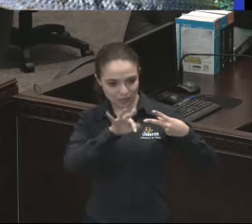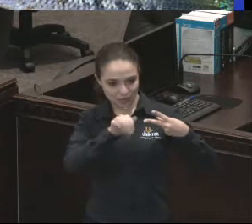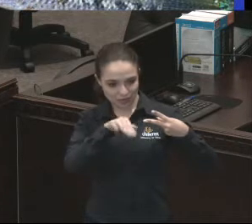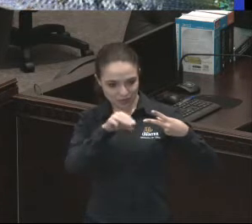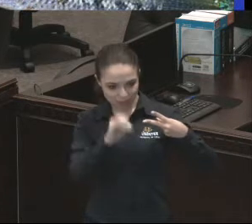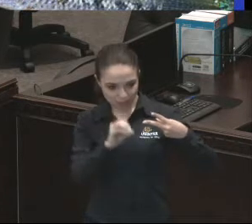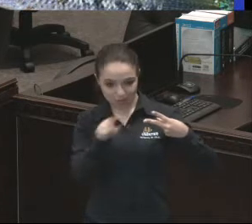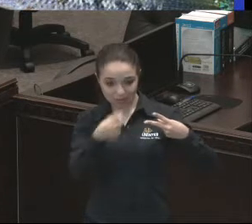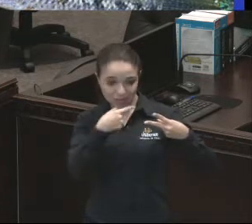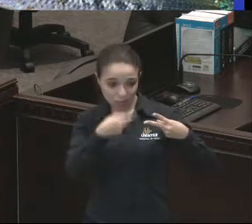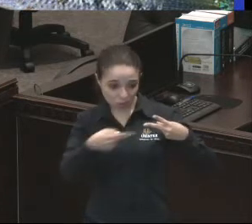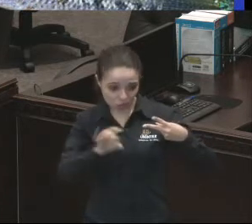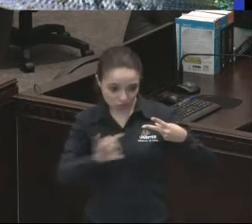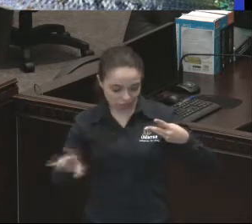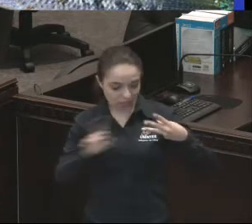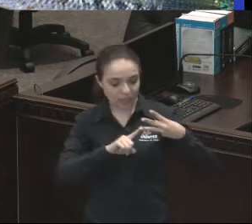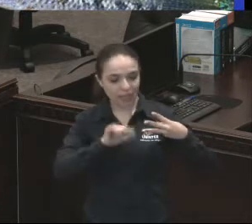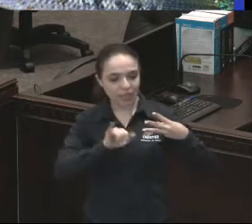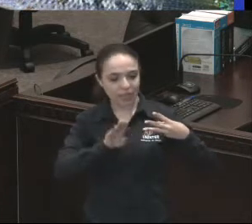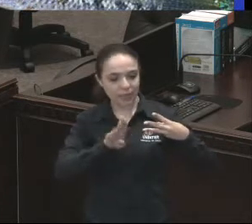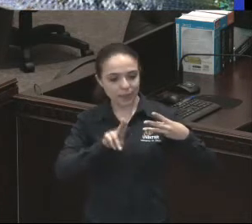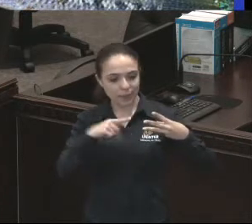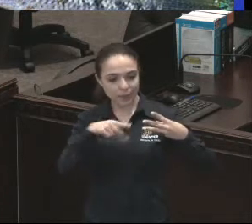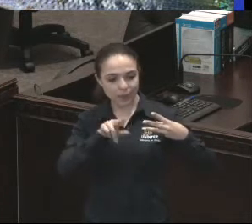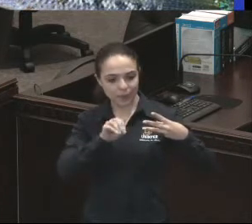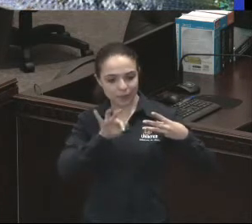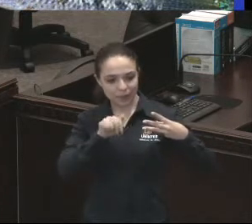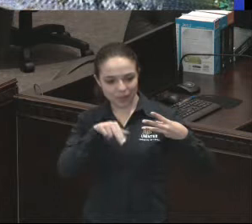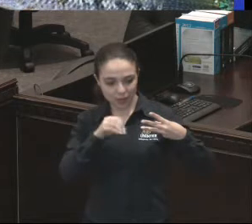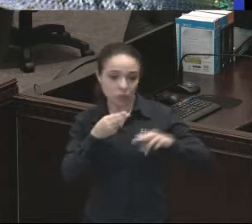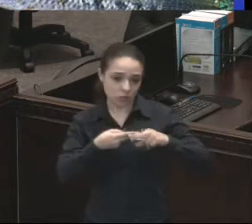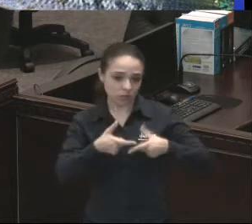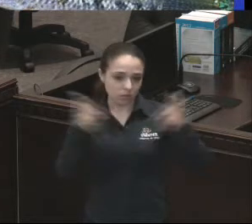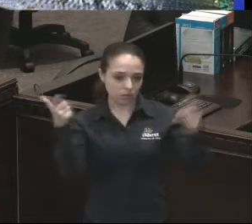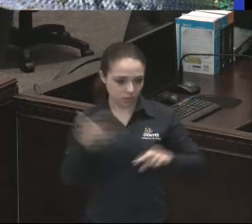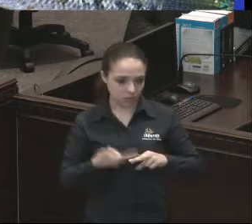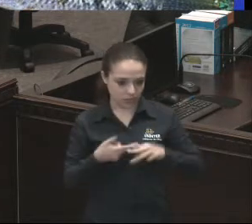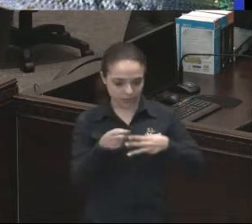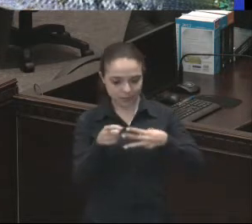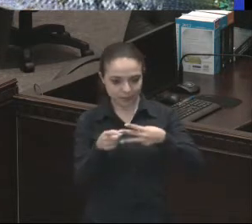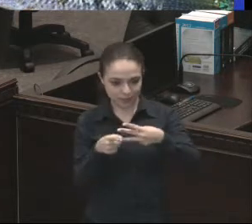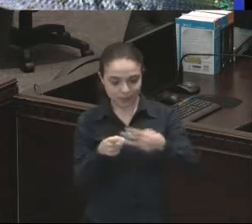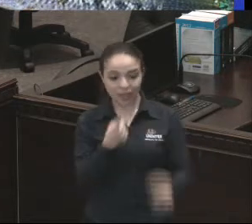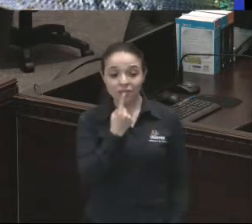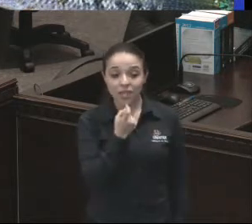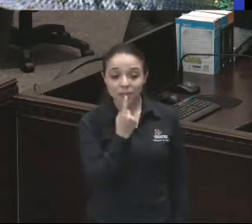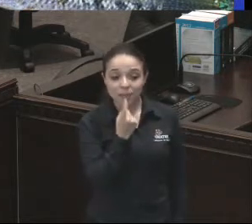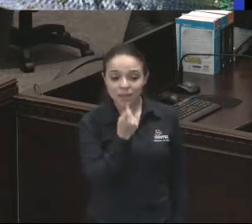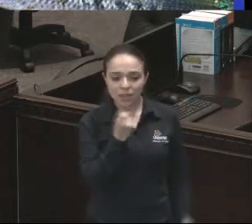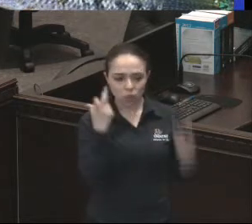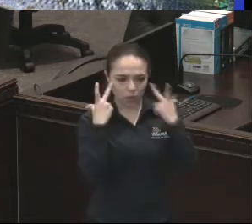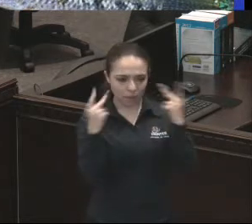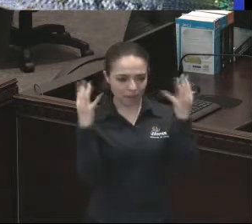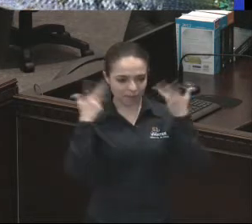os dias, e o ibuprofeno, que é o Advil, que é muito utilizado também. Então, essa linha vermelha mostra um animal